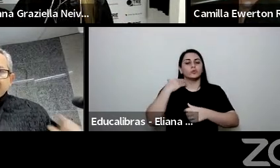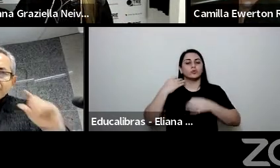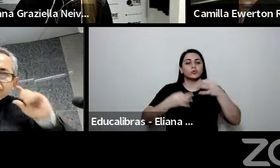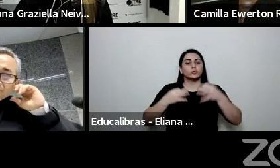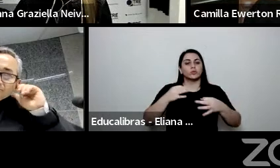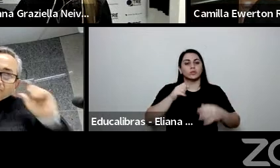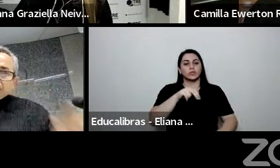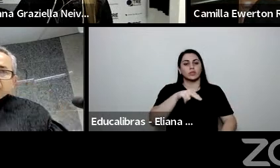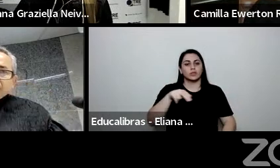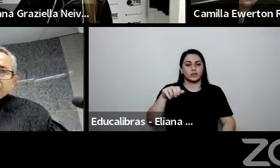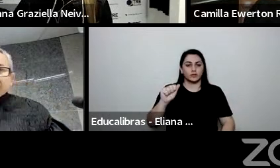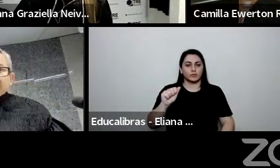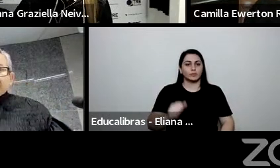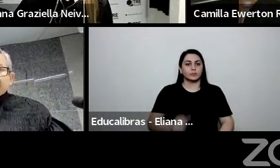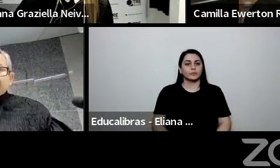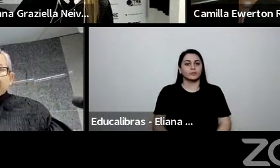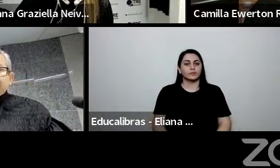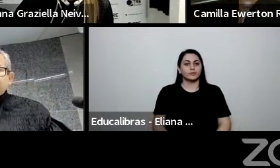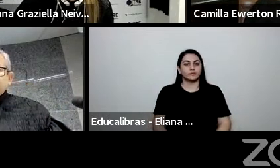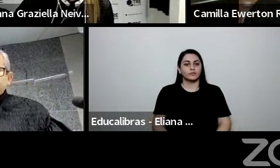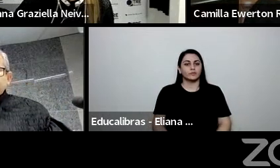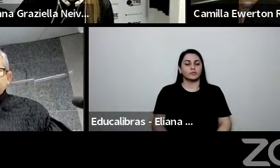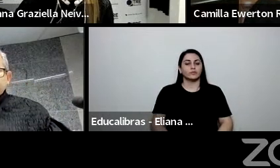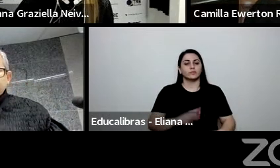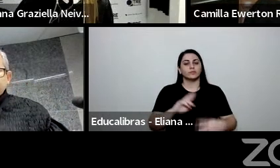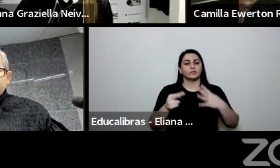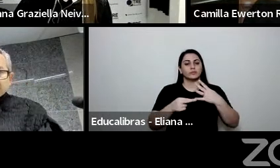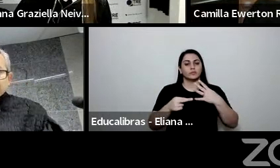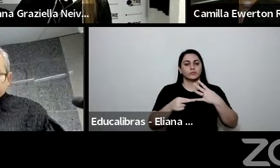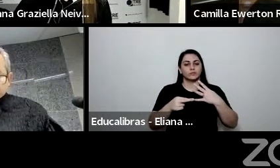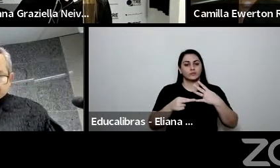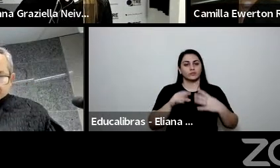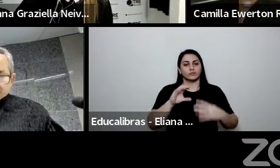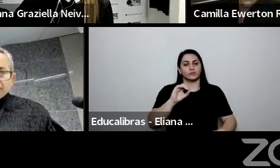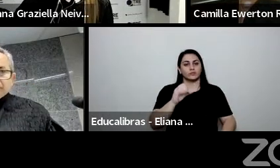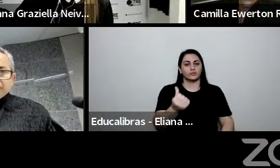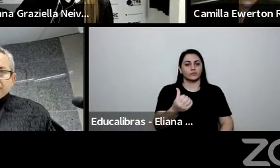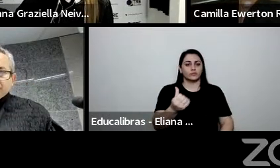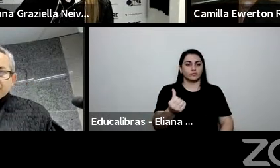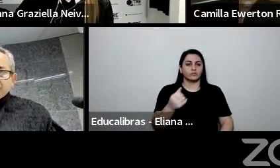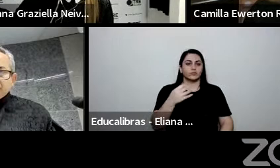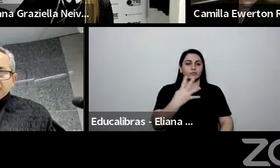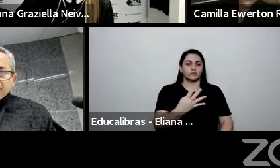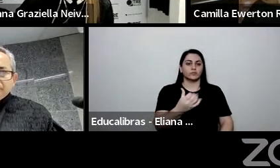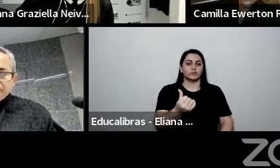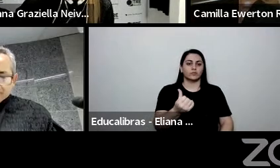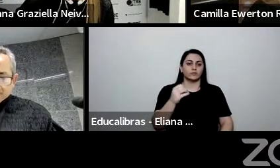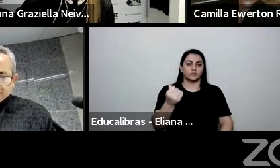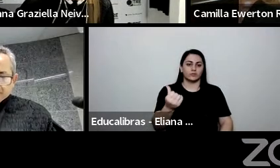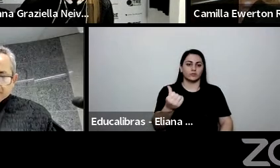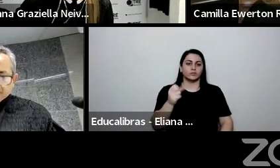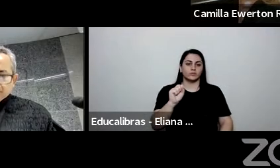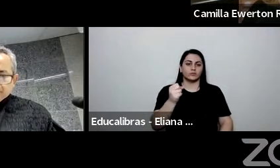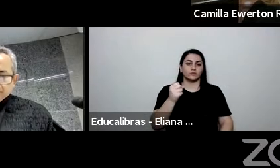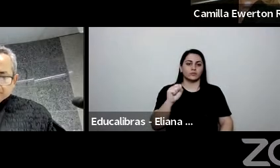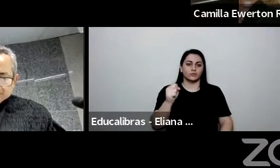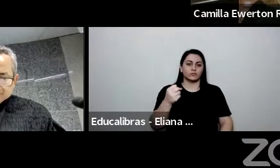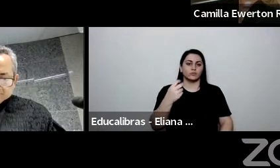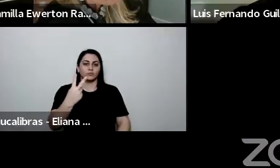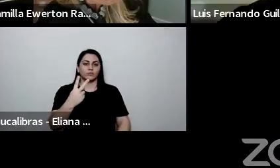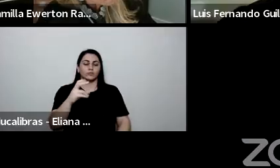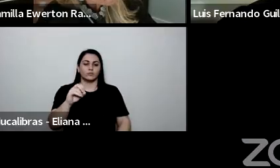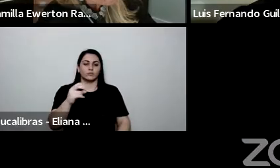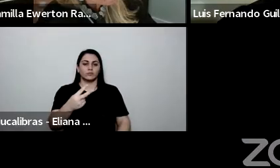Graziela o recurso na representação 060 466 88 2022